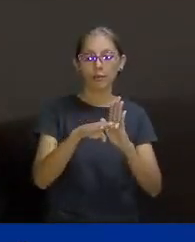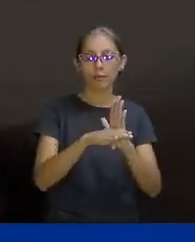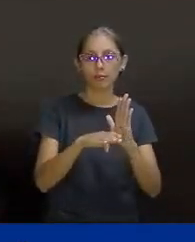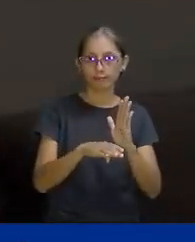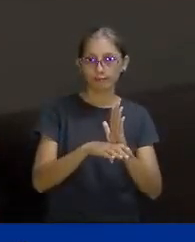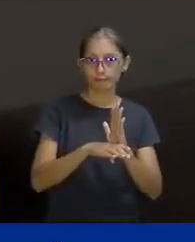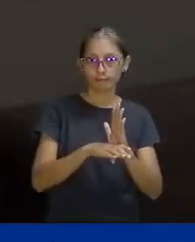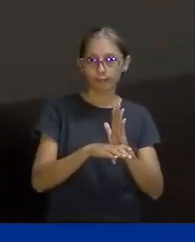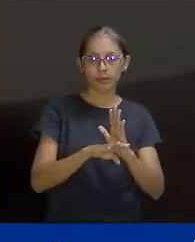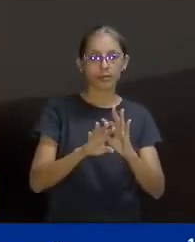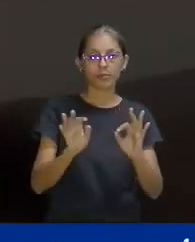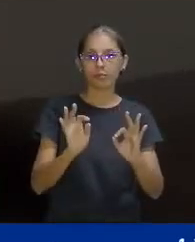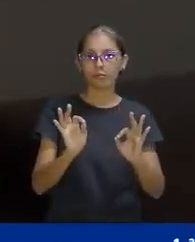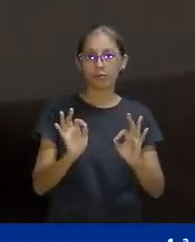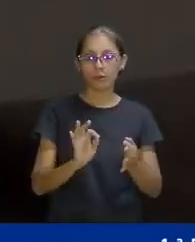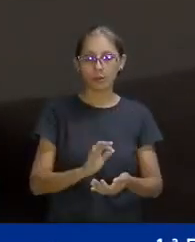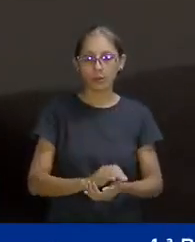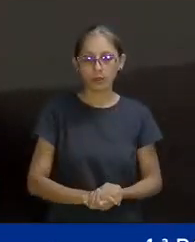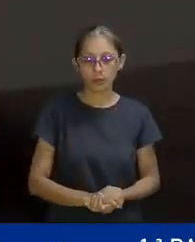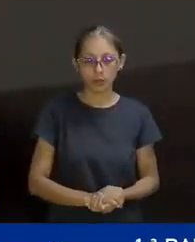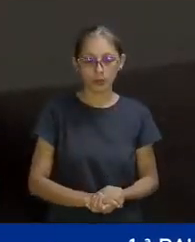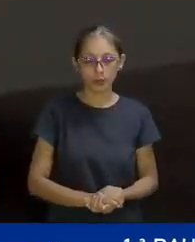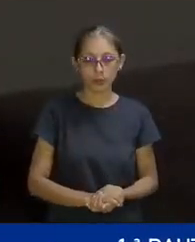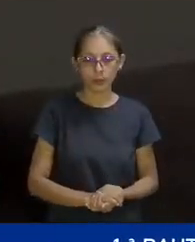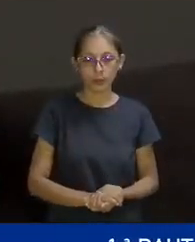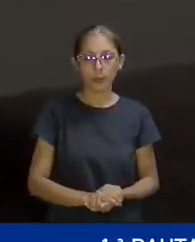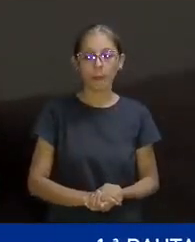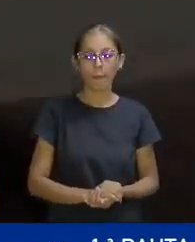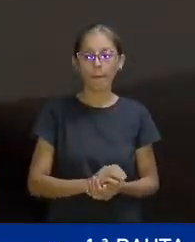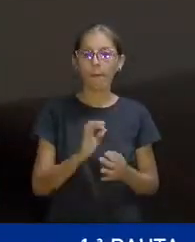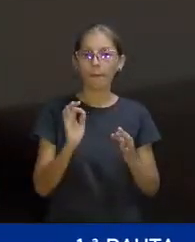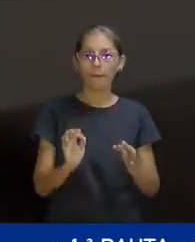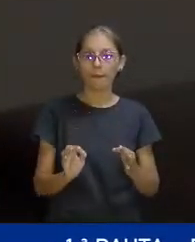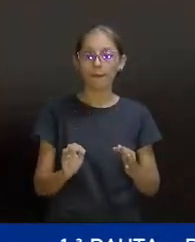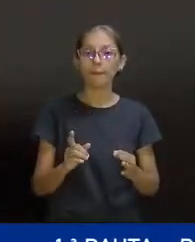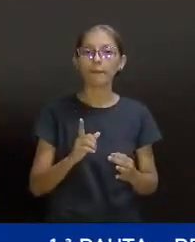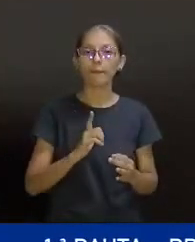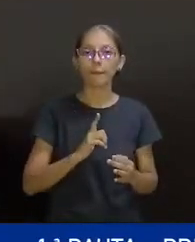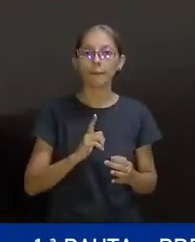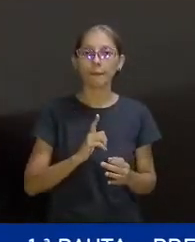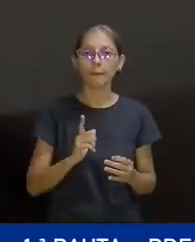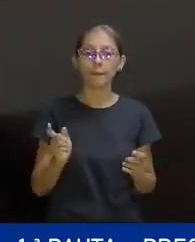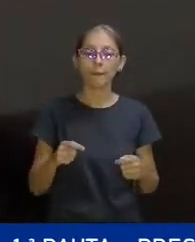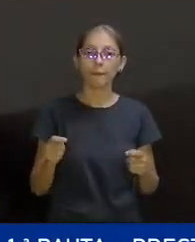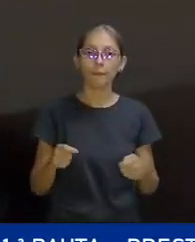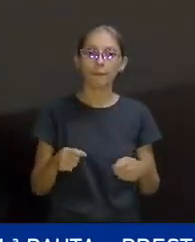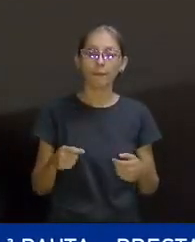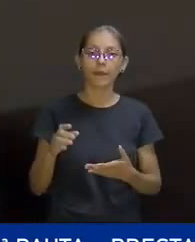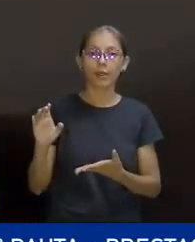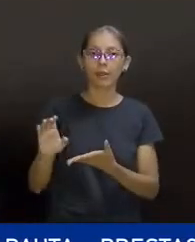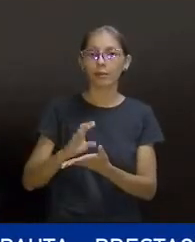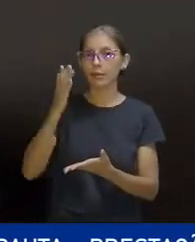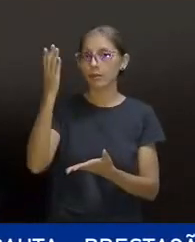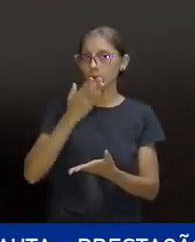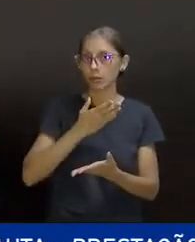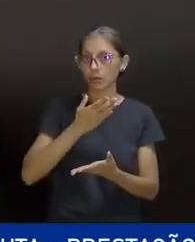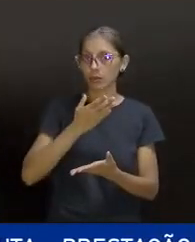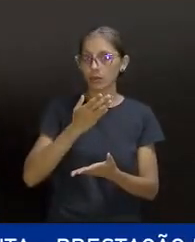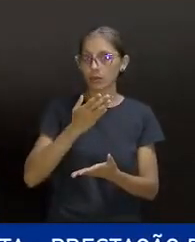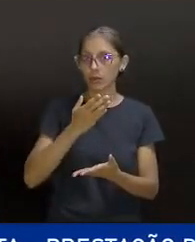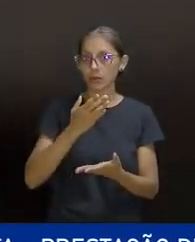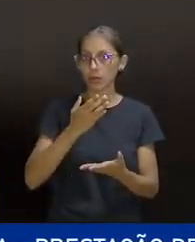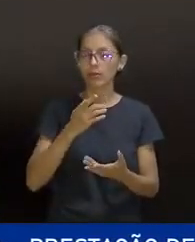artigo 37 devem ser aplicados nos processos de prestação de contas, esse posicionamento que o Ministério